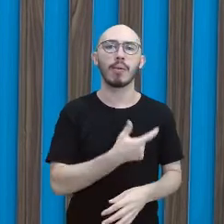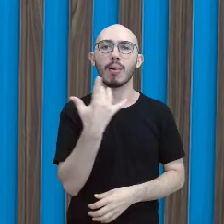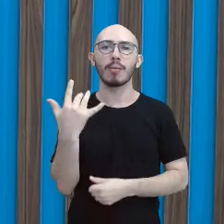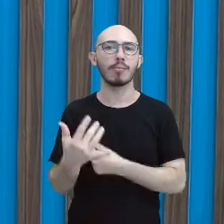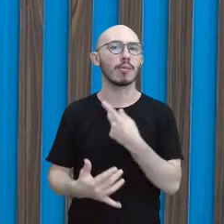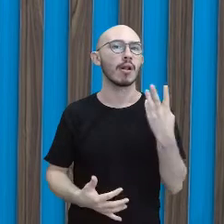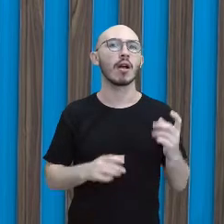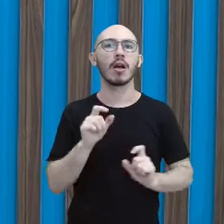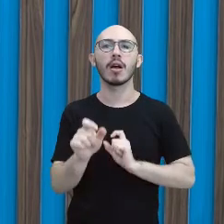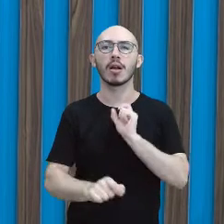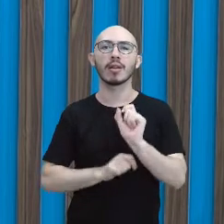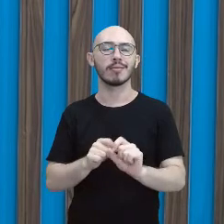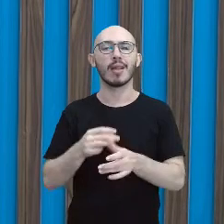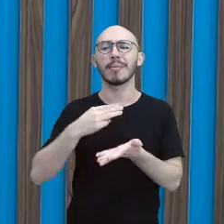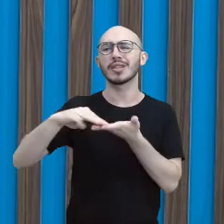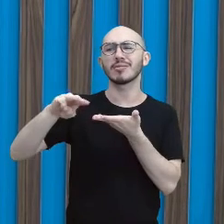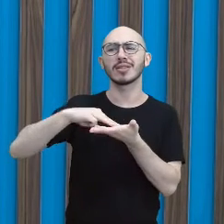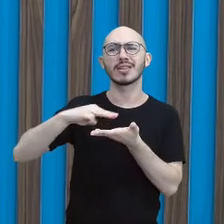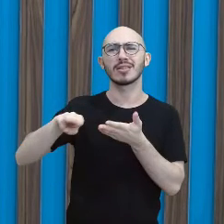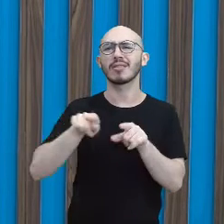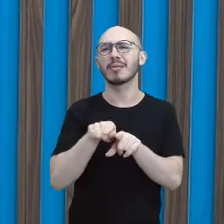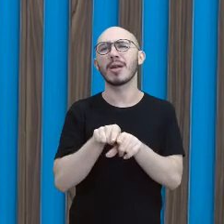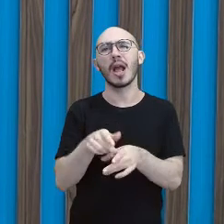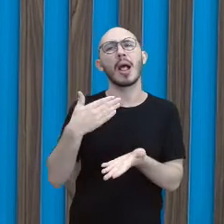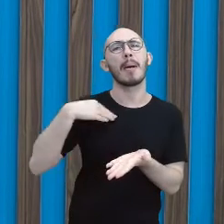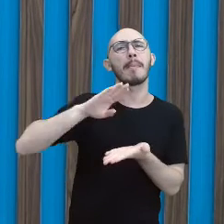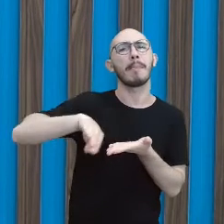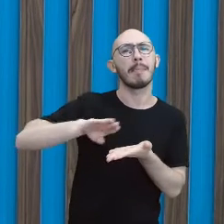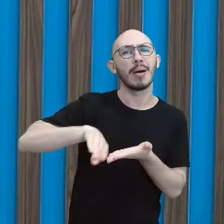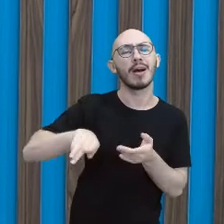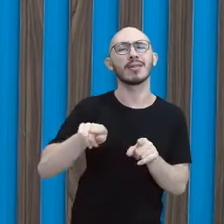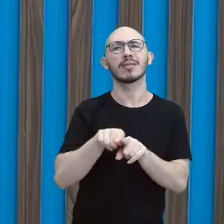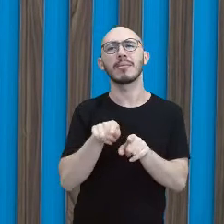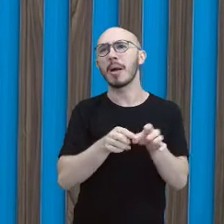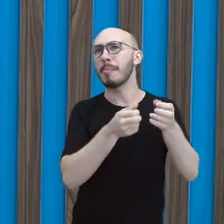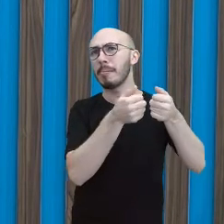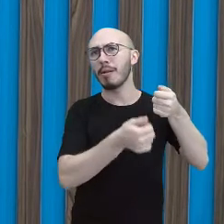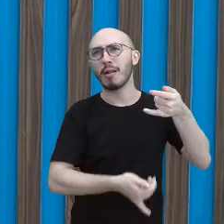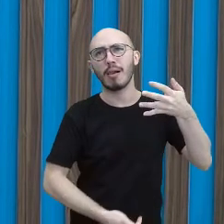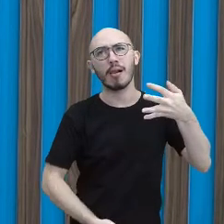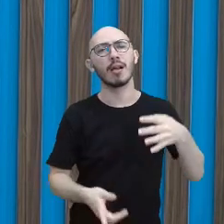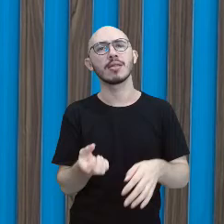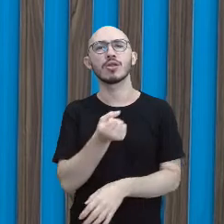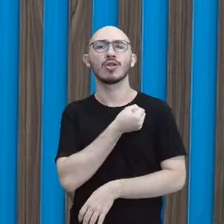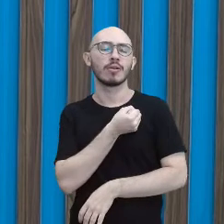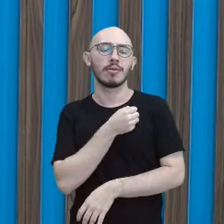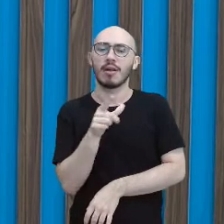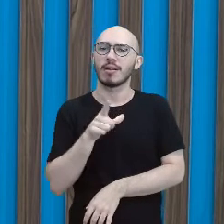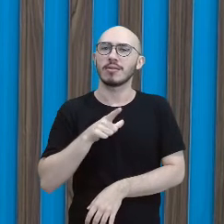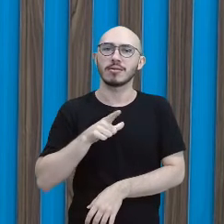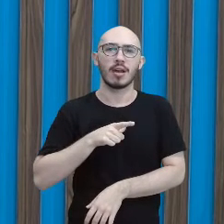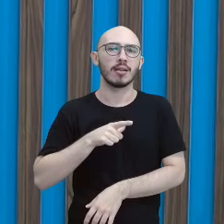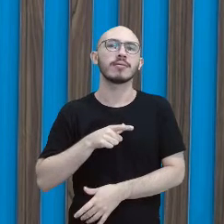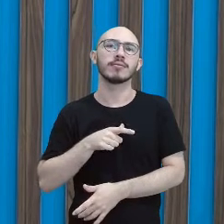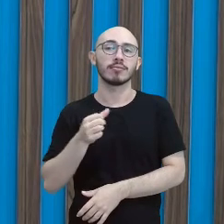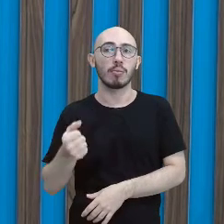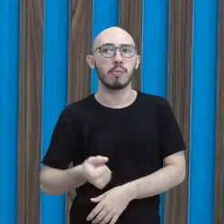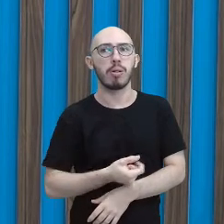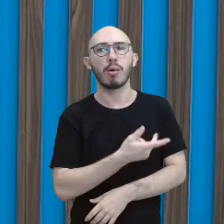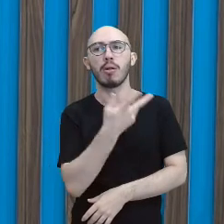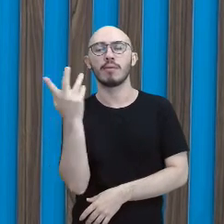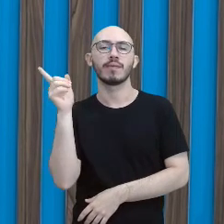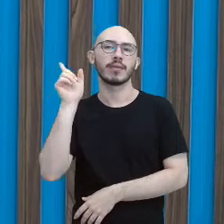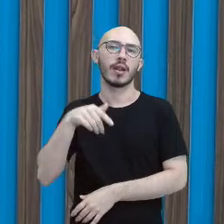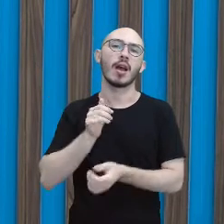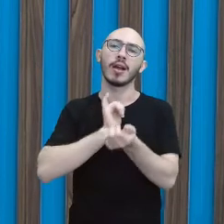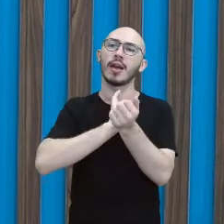né? Um montante de transações bancárias são feitas e todas elas expressas em números muito grandes, porque a gente está falando da